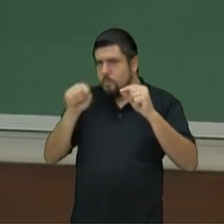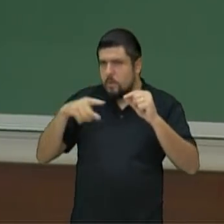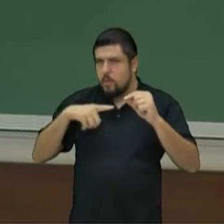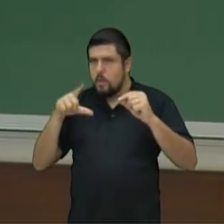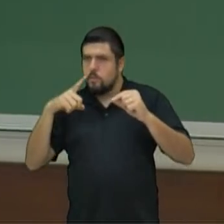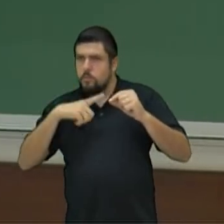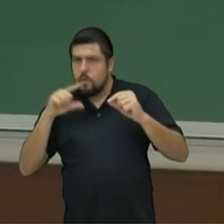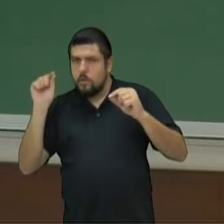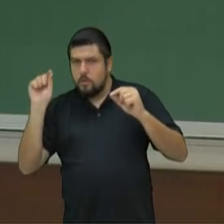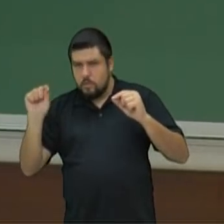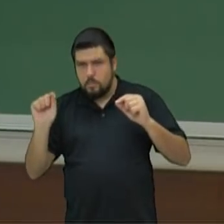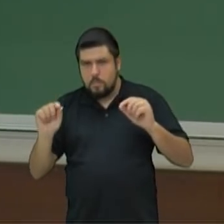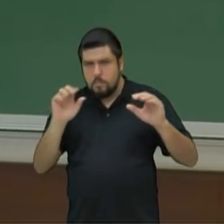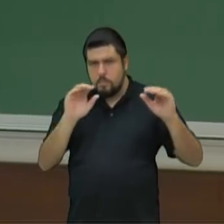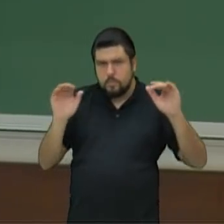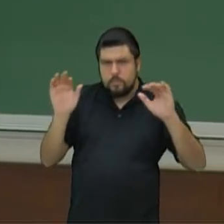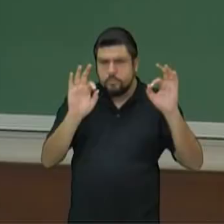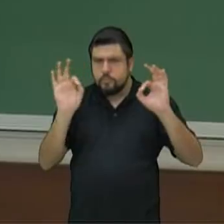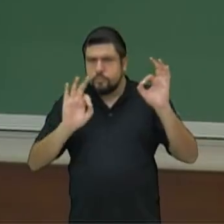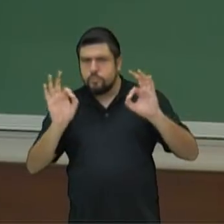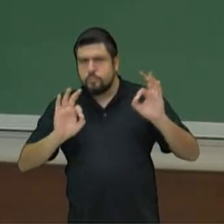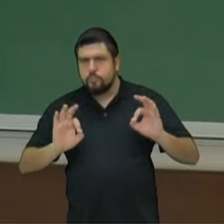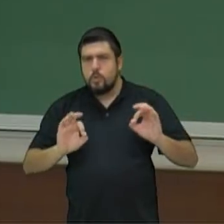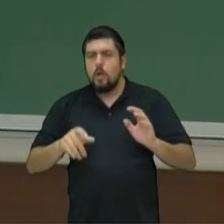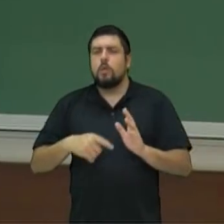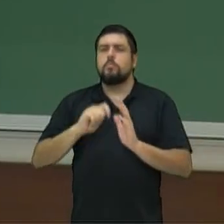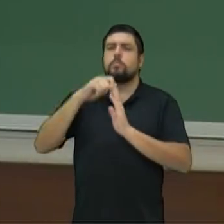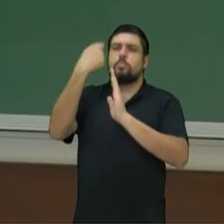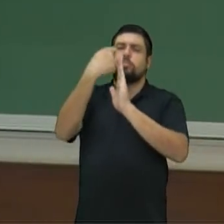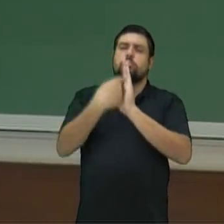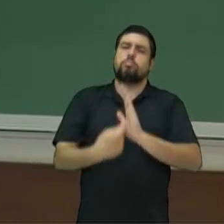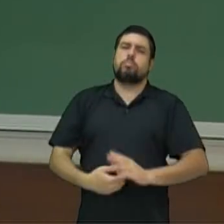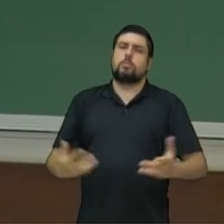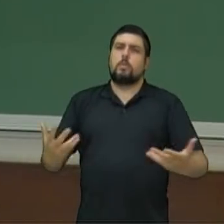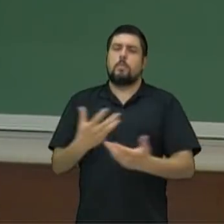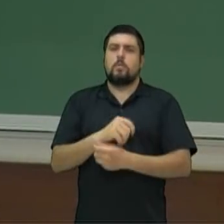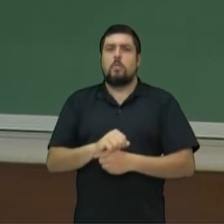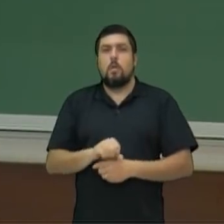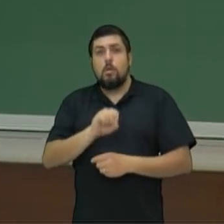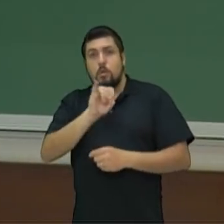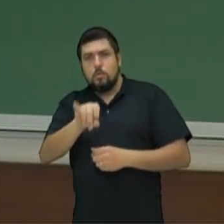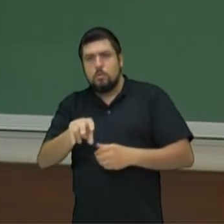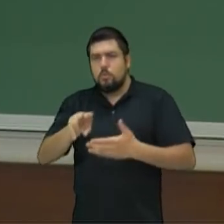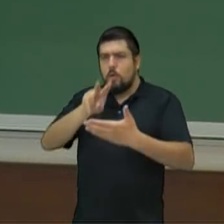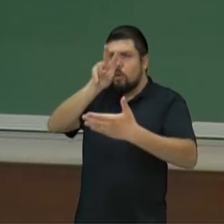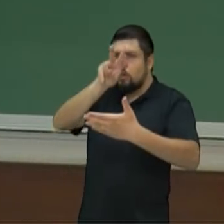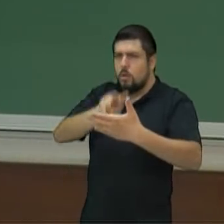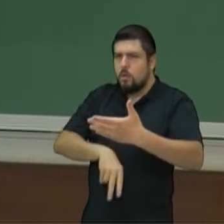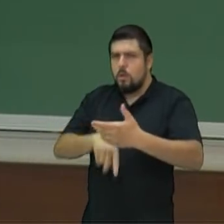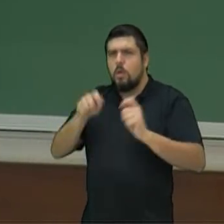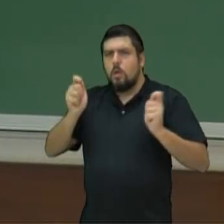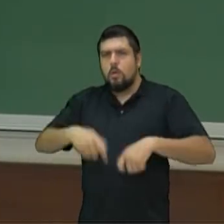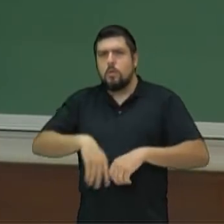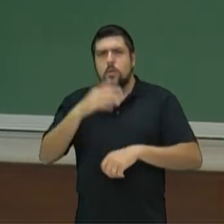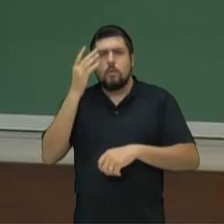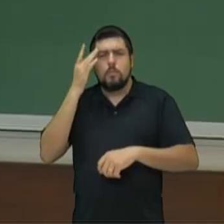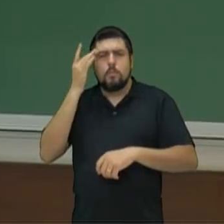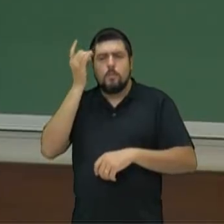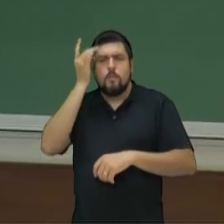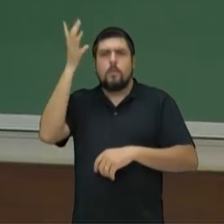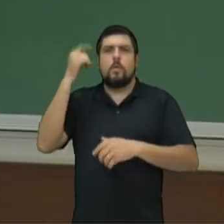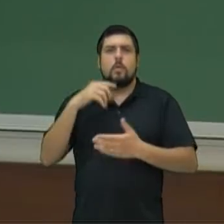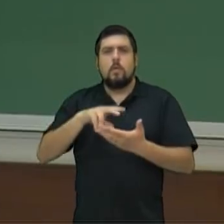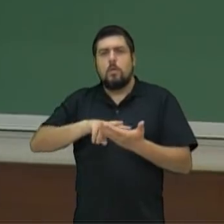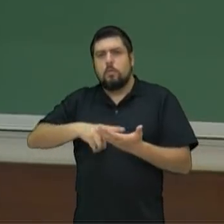argumentativo, vocês vão fazer uma redação maravilhosa. E se vocês vão interpretar textos dissertativos argumentativos com muito mais facilidade também, porque existe uma